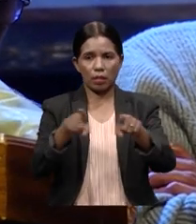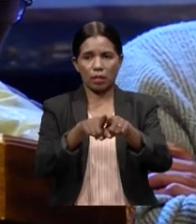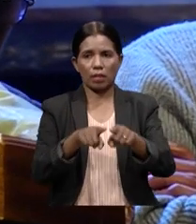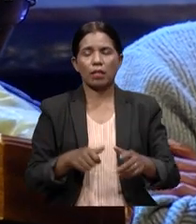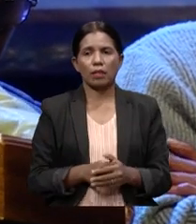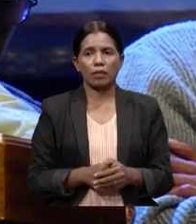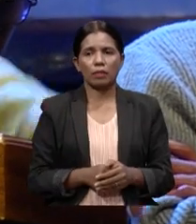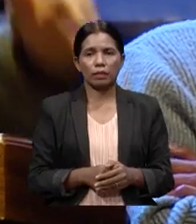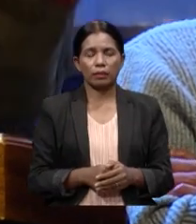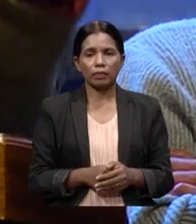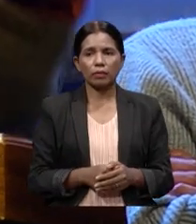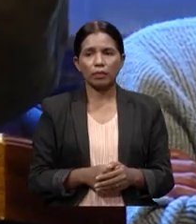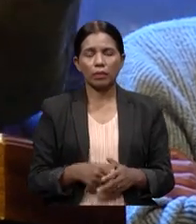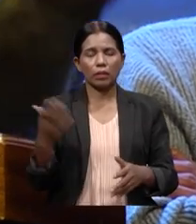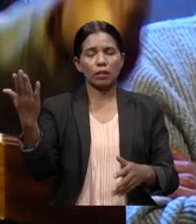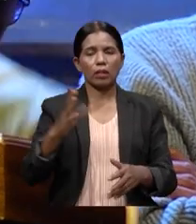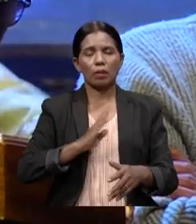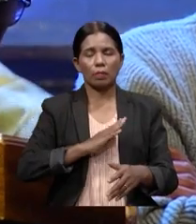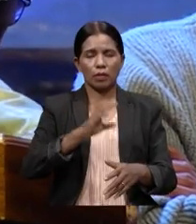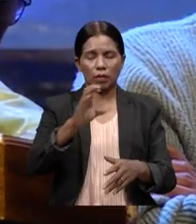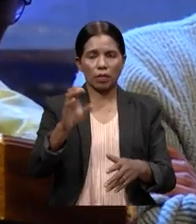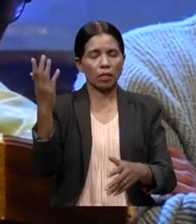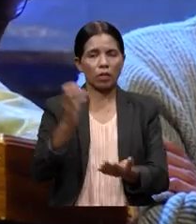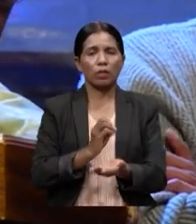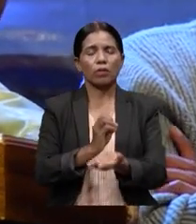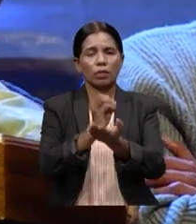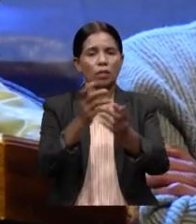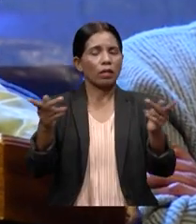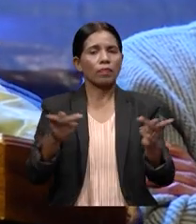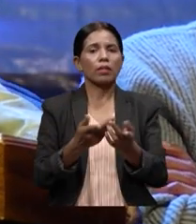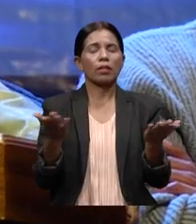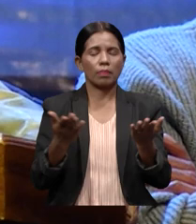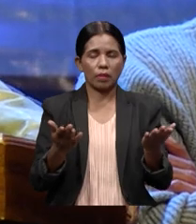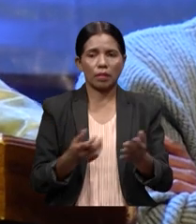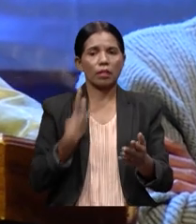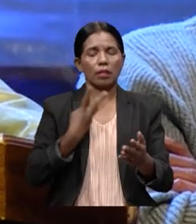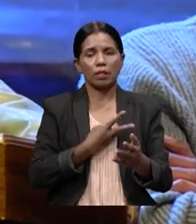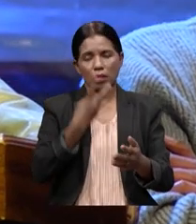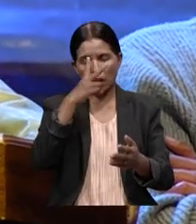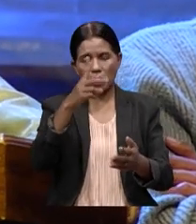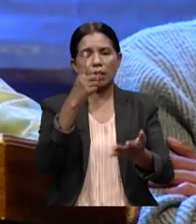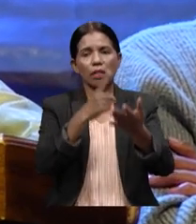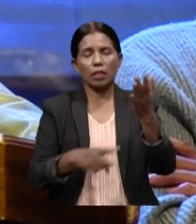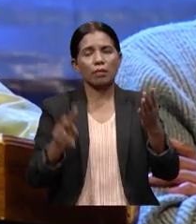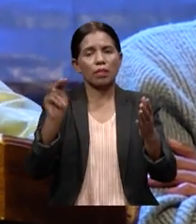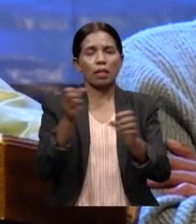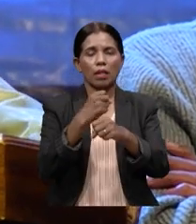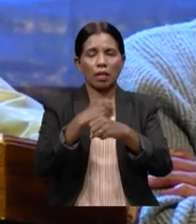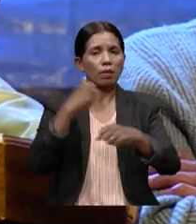anessa, ya, baucau, ya, oikusi, ya, neve, e tá serre sair de Marcelo